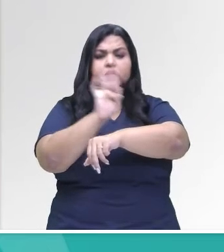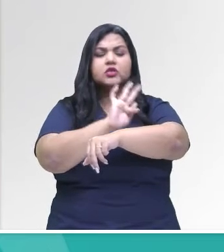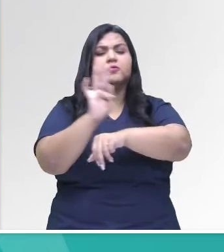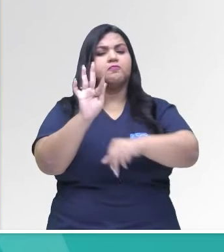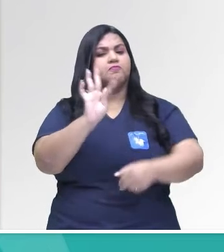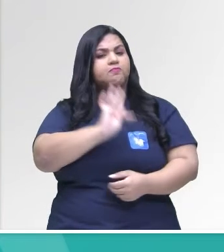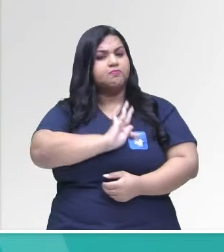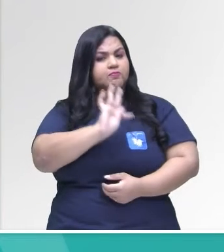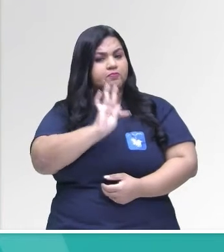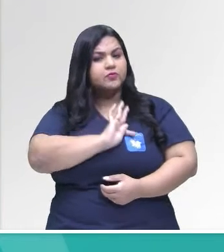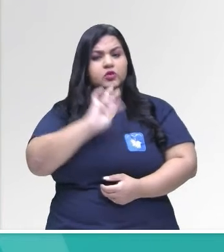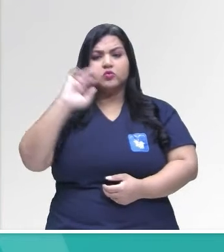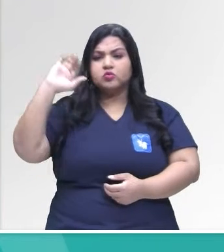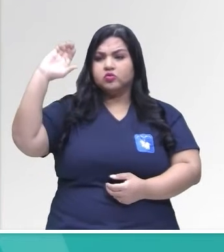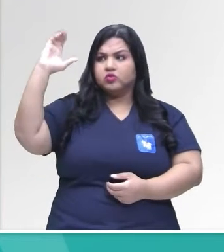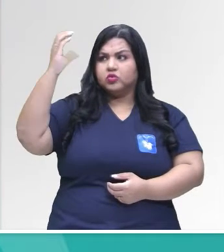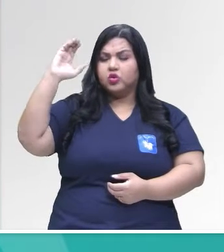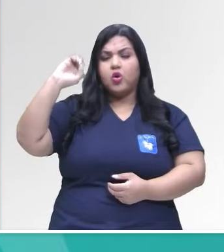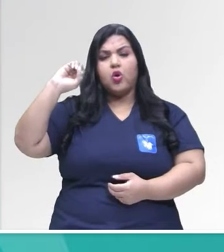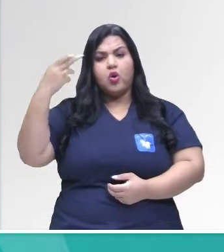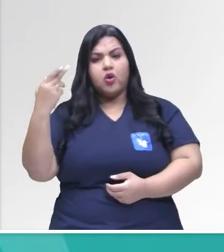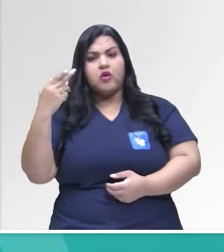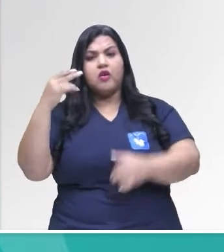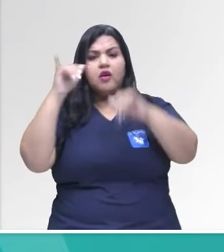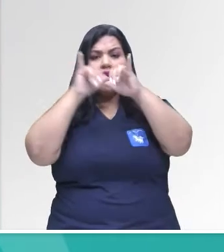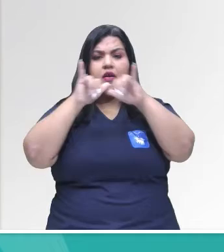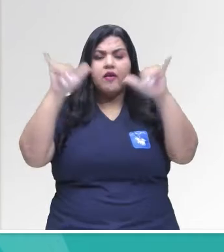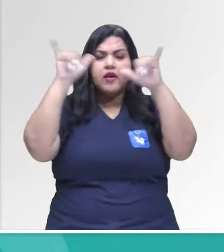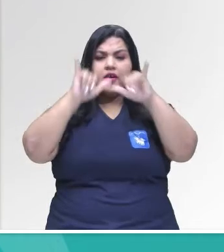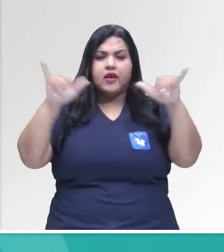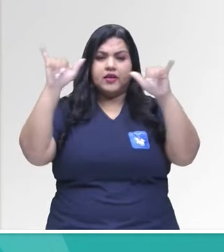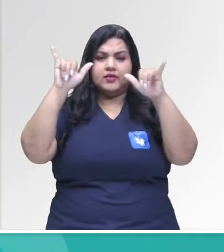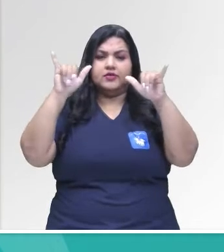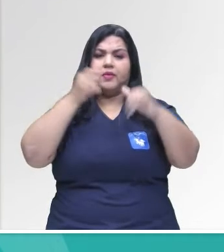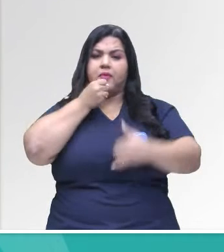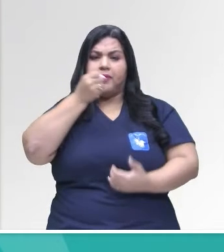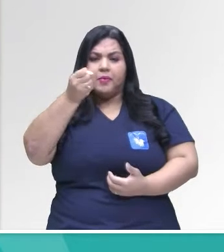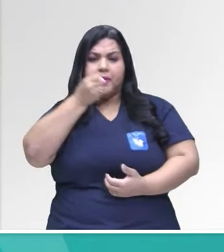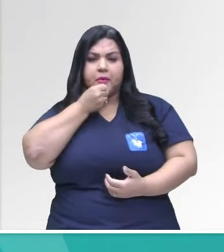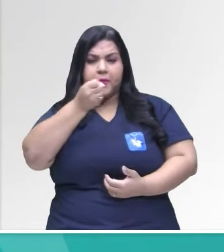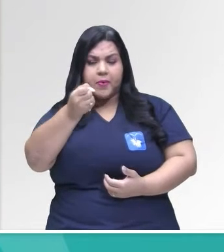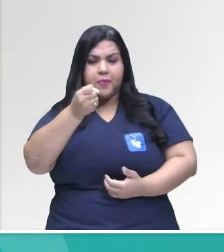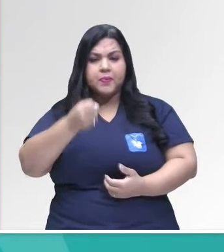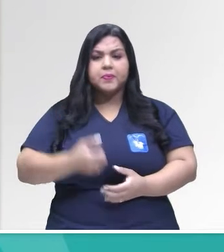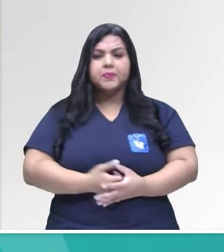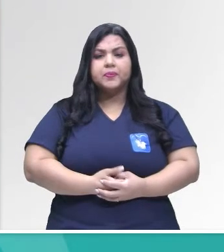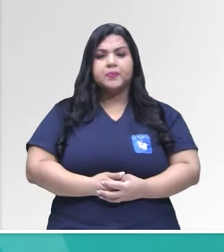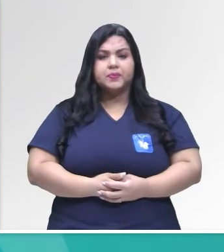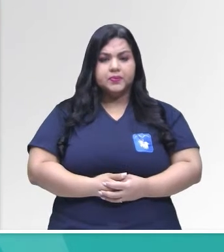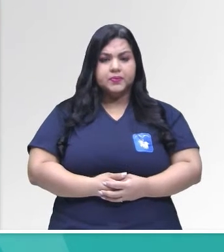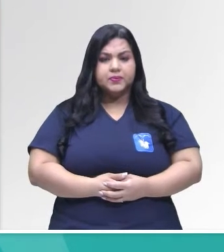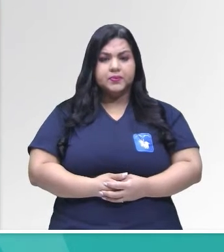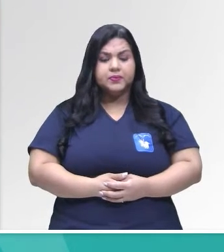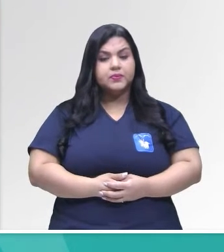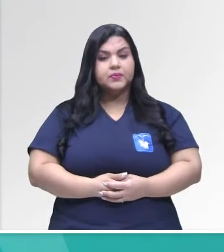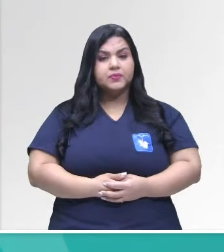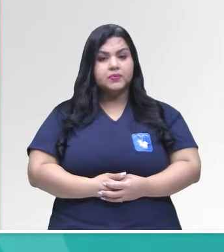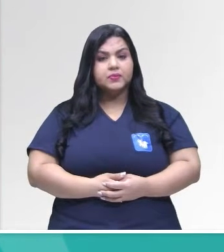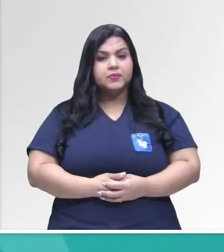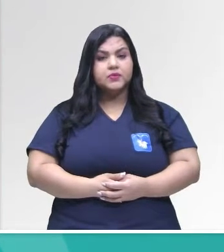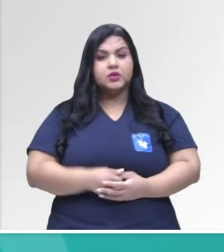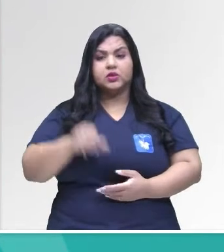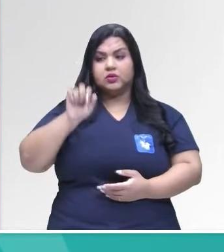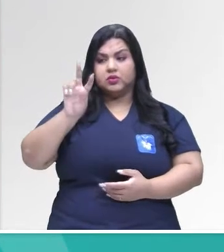técnicos, científicos ou em reportagens. Então, a